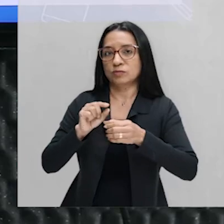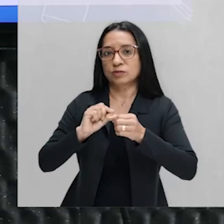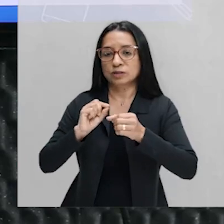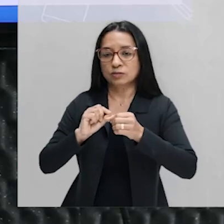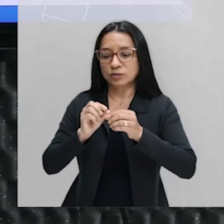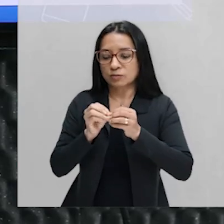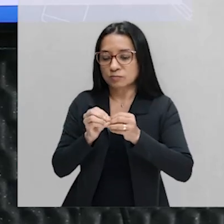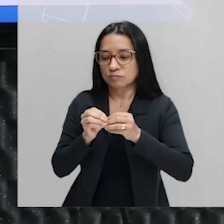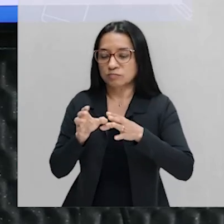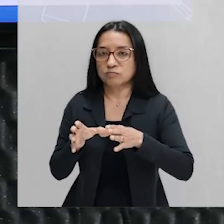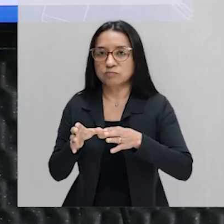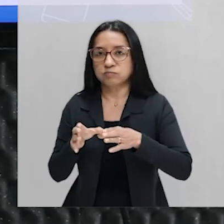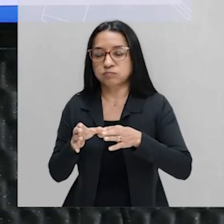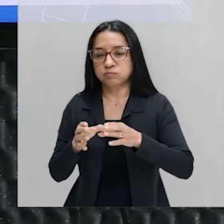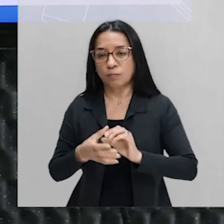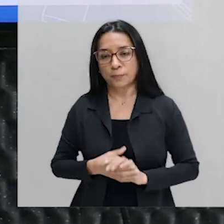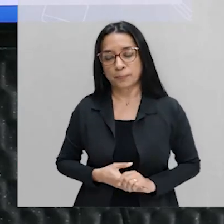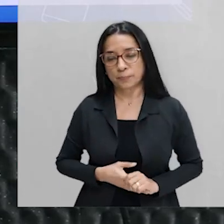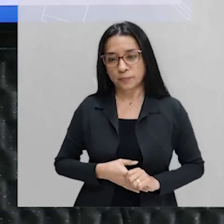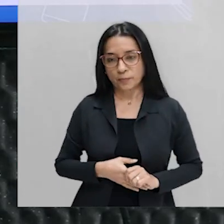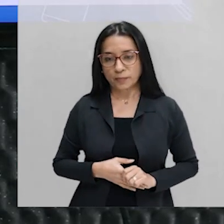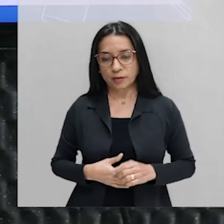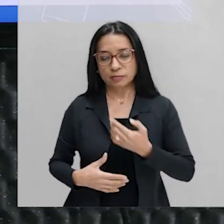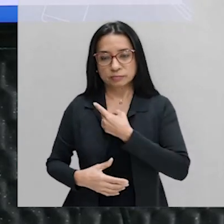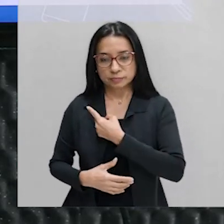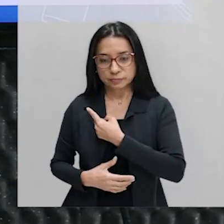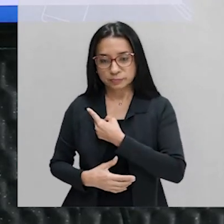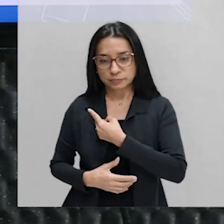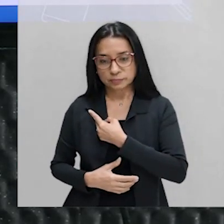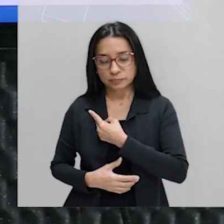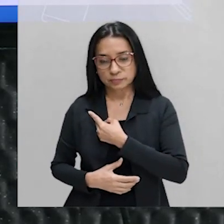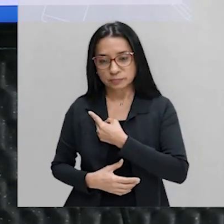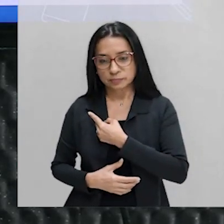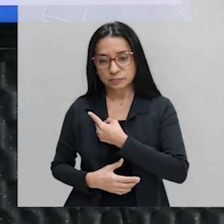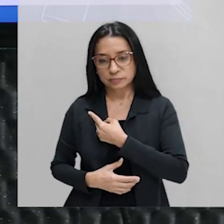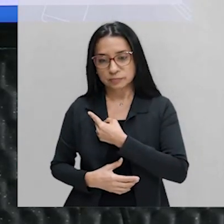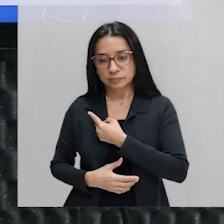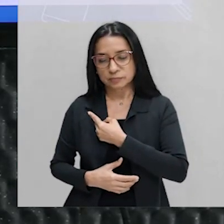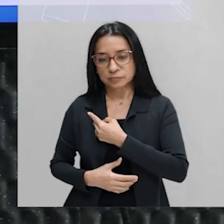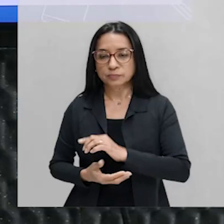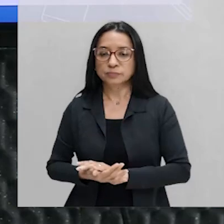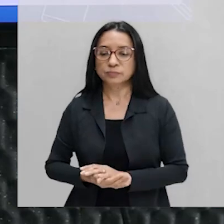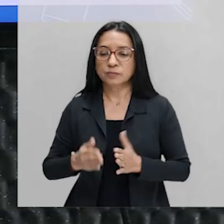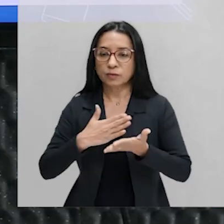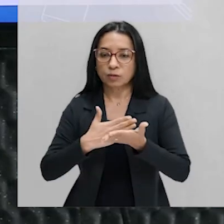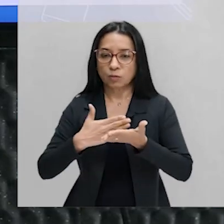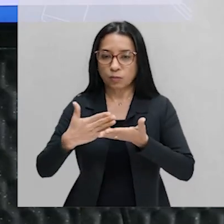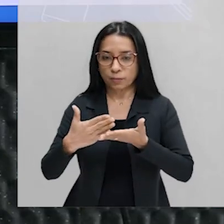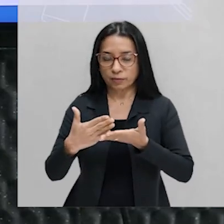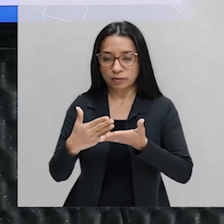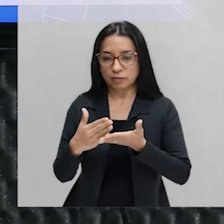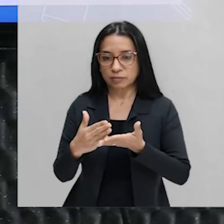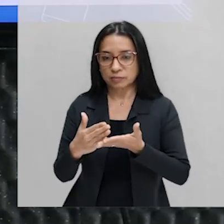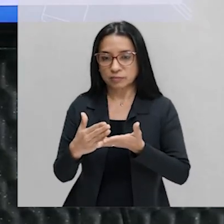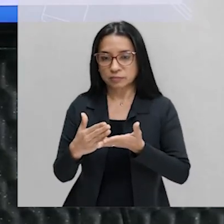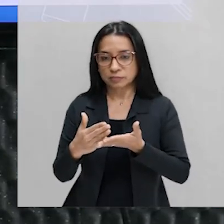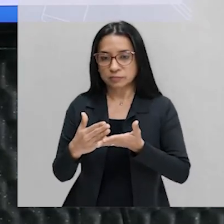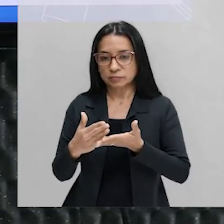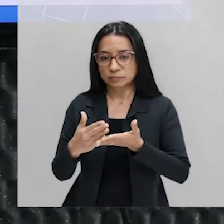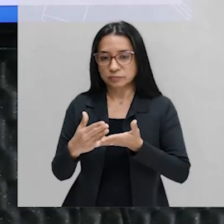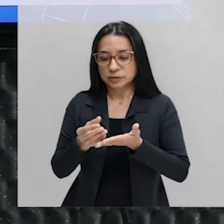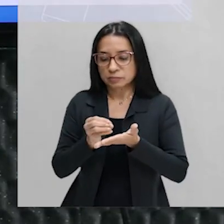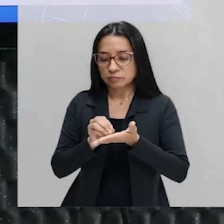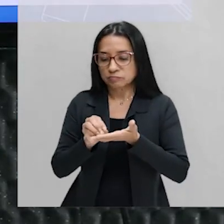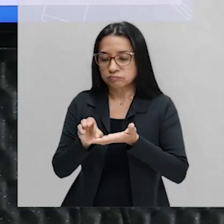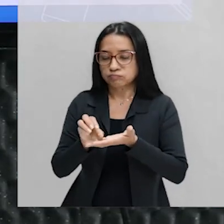venha estourar, tá? Então, aqui, pessoal, o ovíduto ele começa a